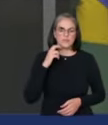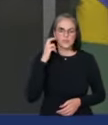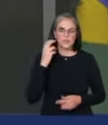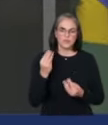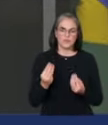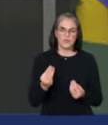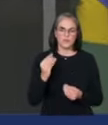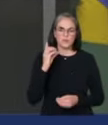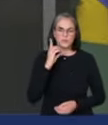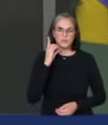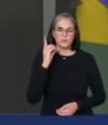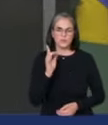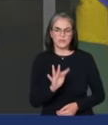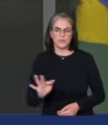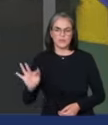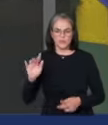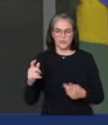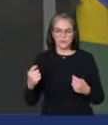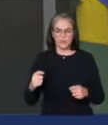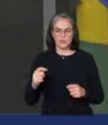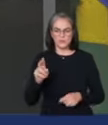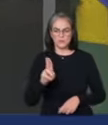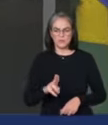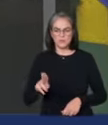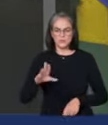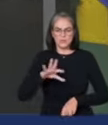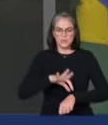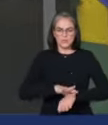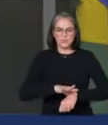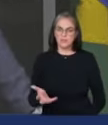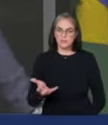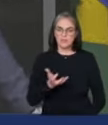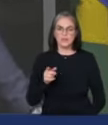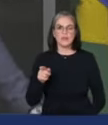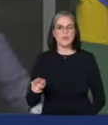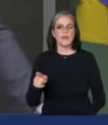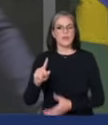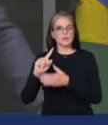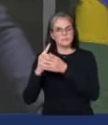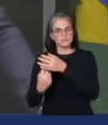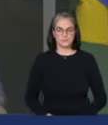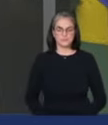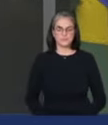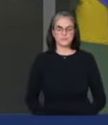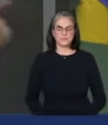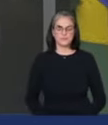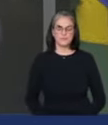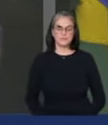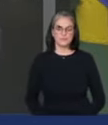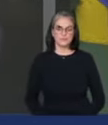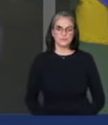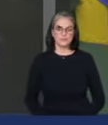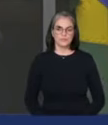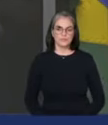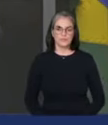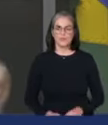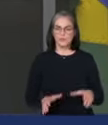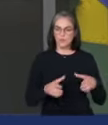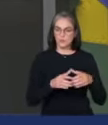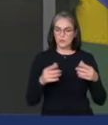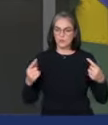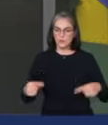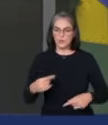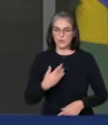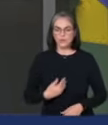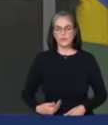ter que usar uma tornozeleira. Que período vivemos, que tempos estranhos. E digo para vocês, a oposição, ela não